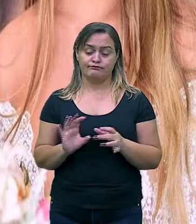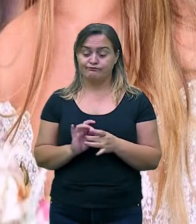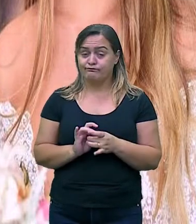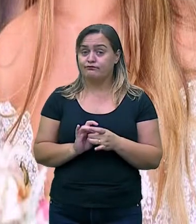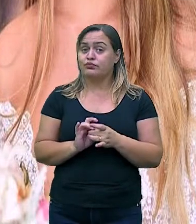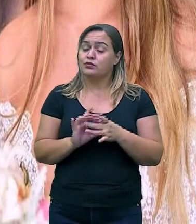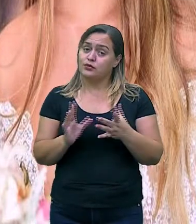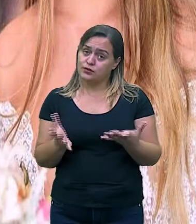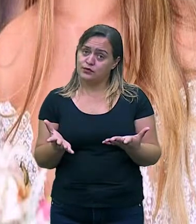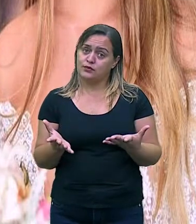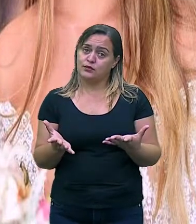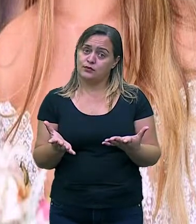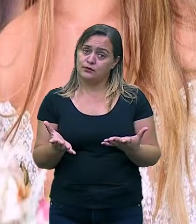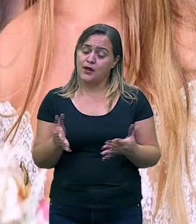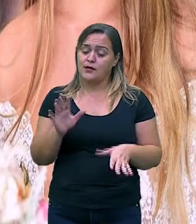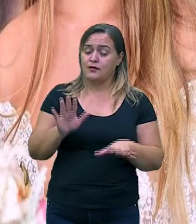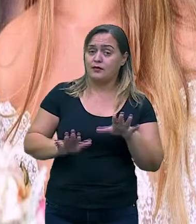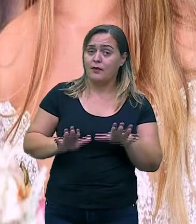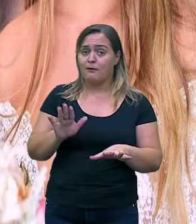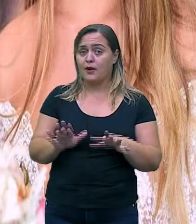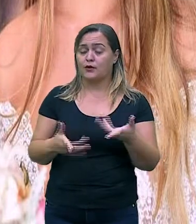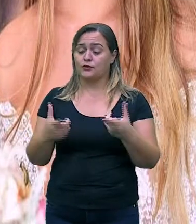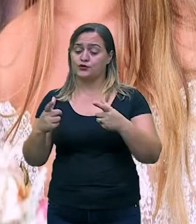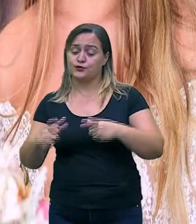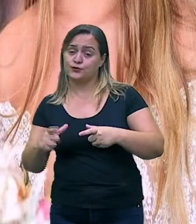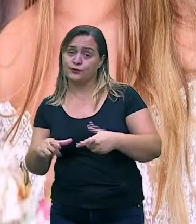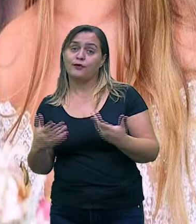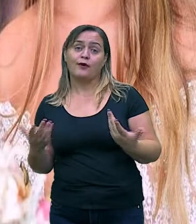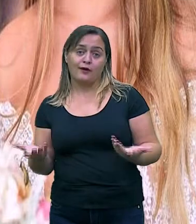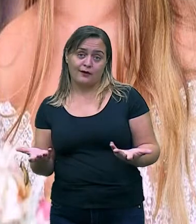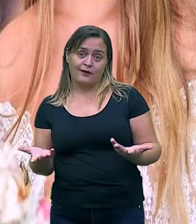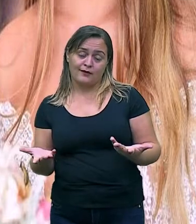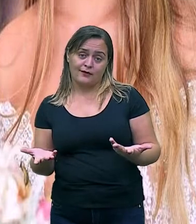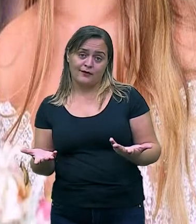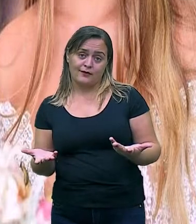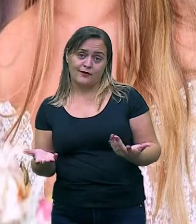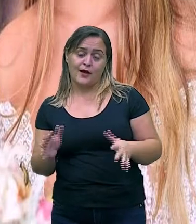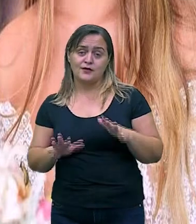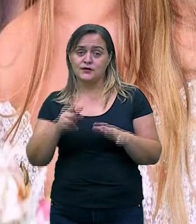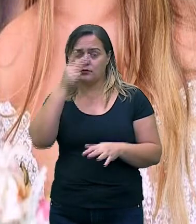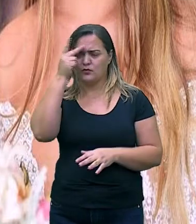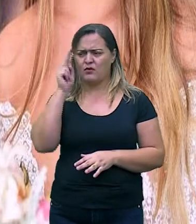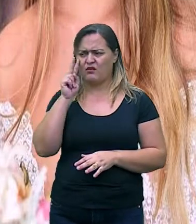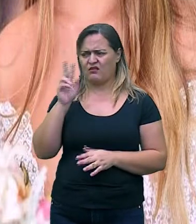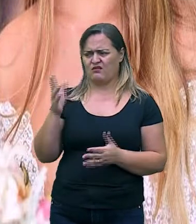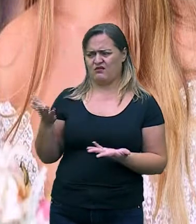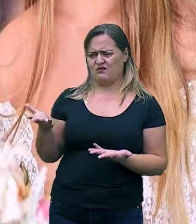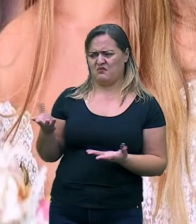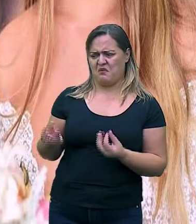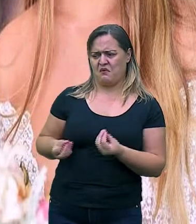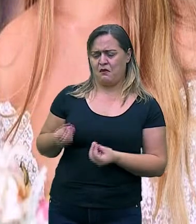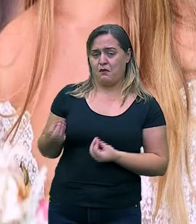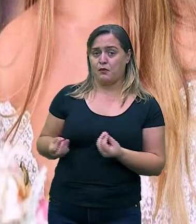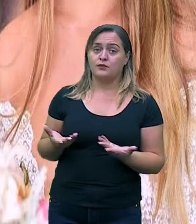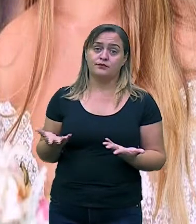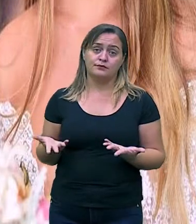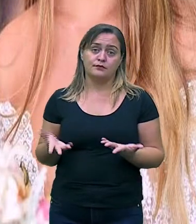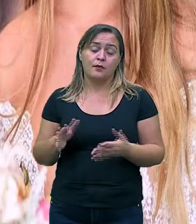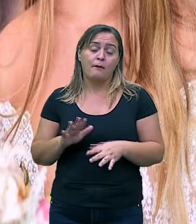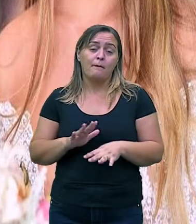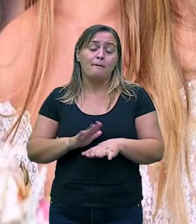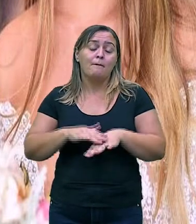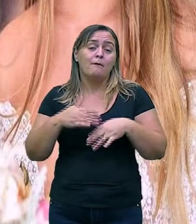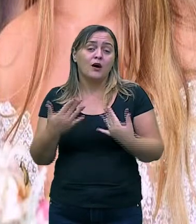Pode trazer estranheza para alguns. Mas, e aí? Não é? Então, o que